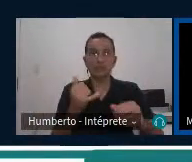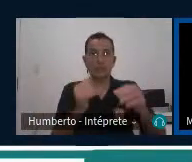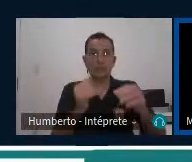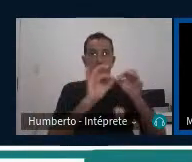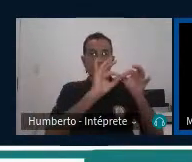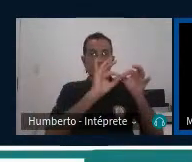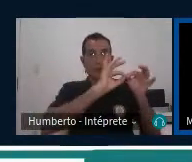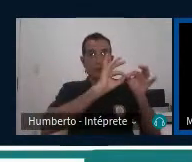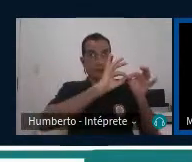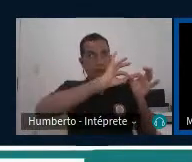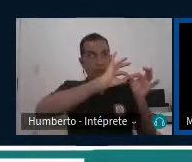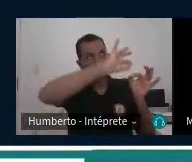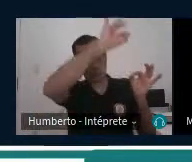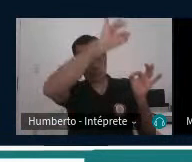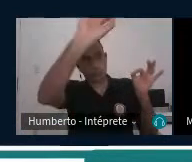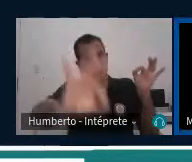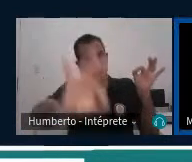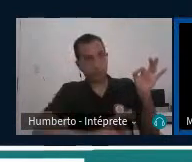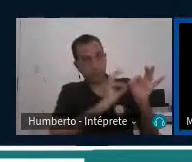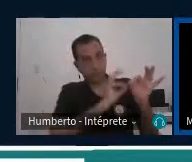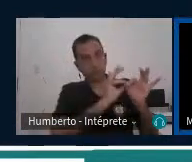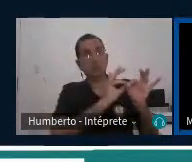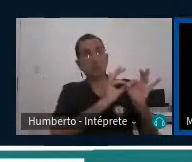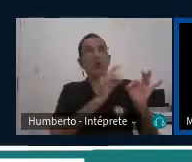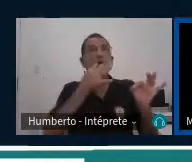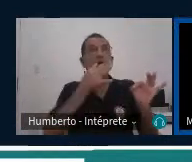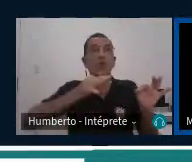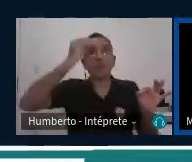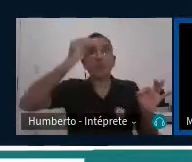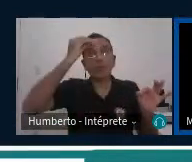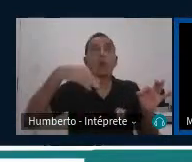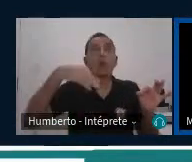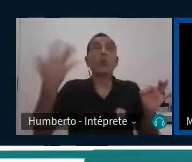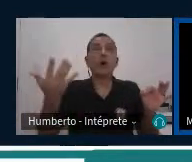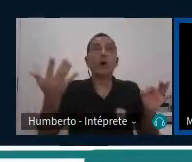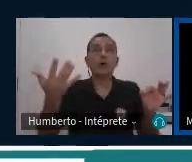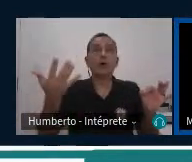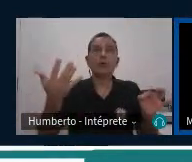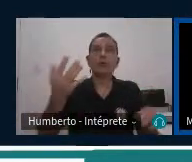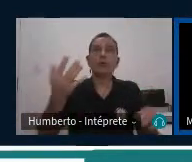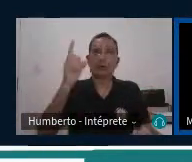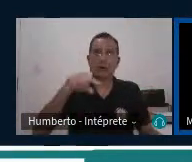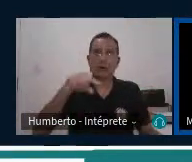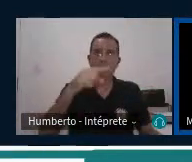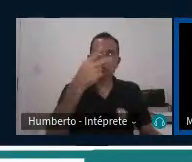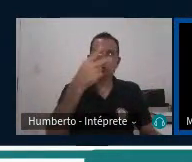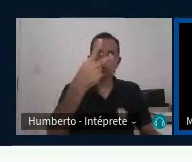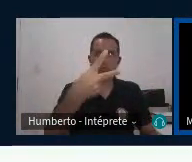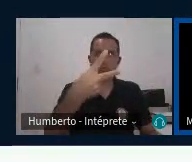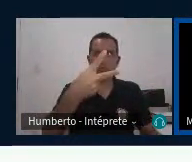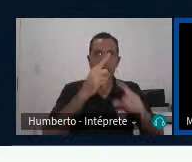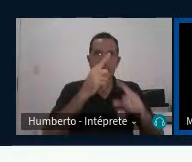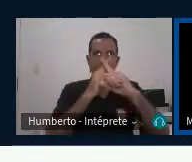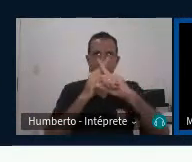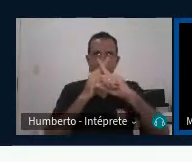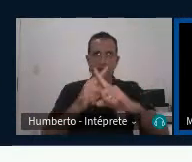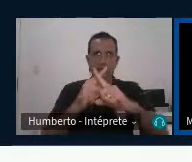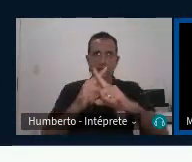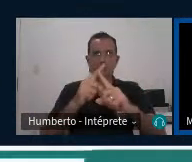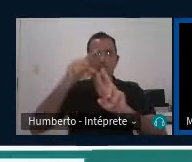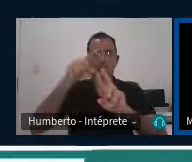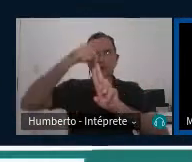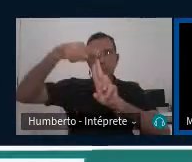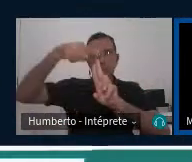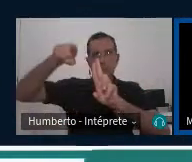2πr. A fórmula não é elevado, é multiplicado. Mas o resto tá certo. Tá? Foi só uma erro na hora